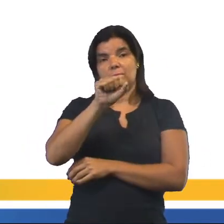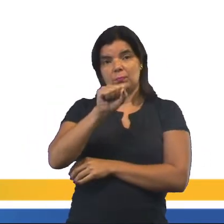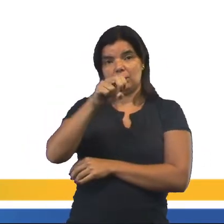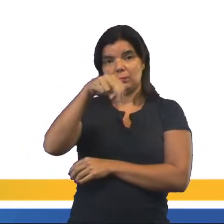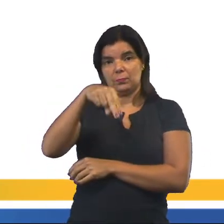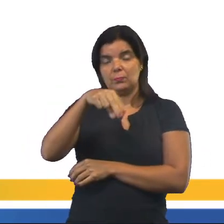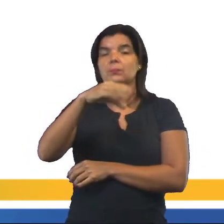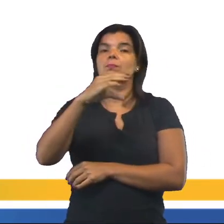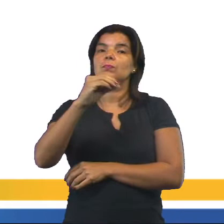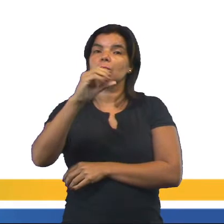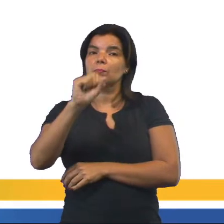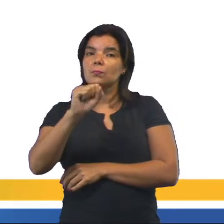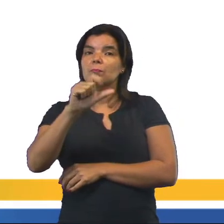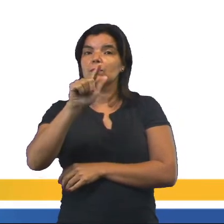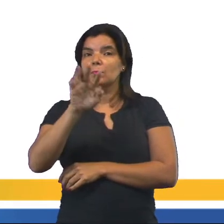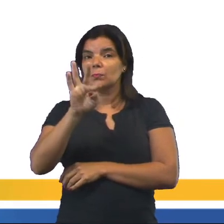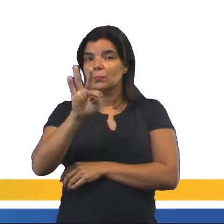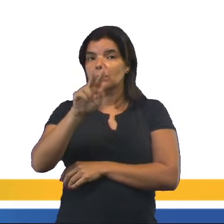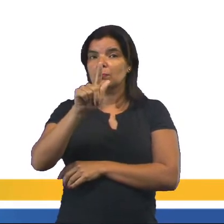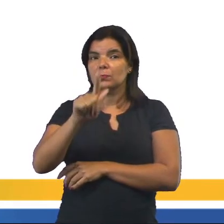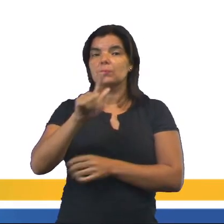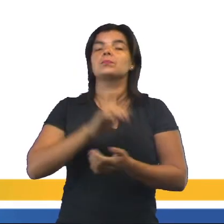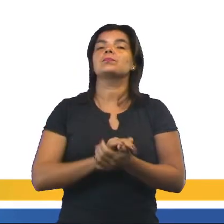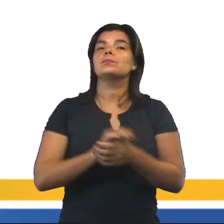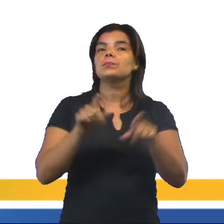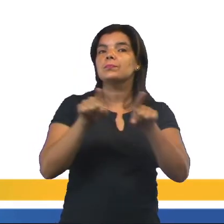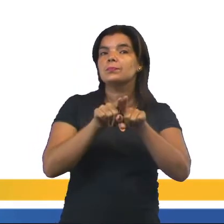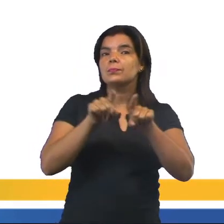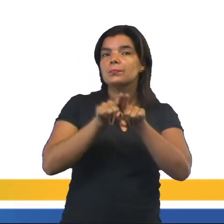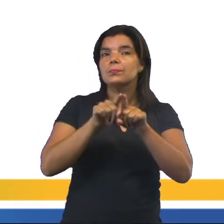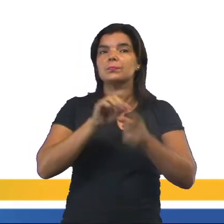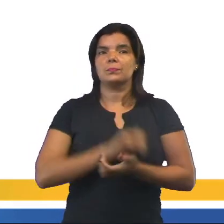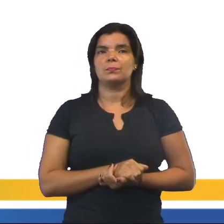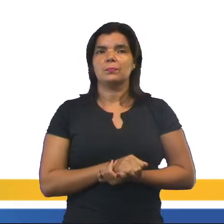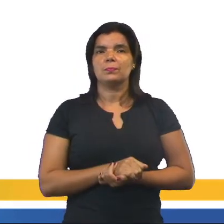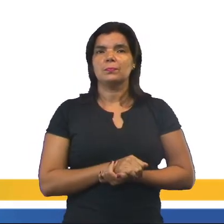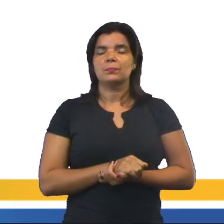tangente, certo? E também as suas